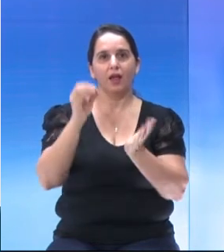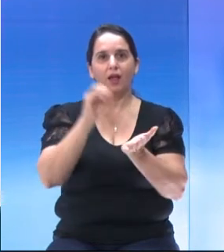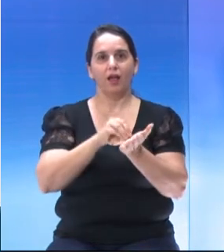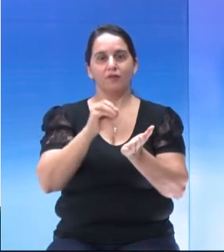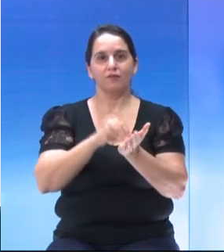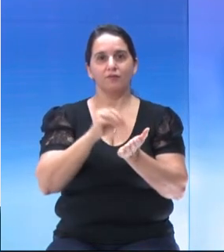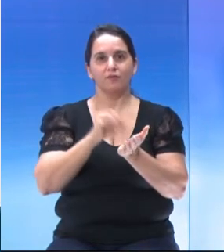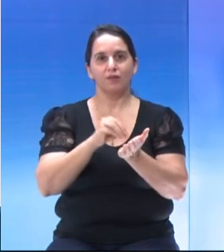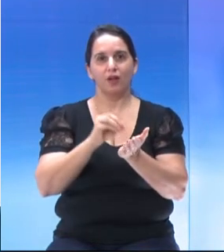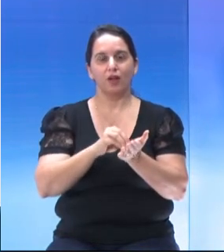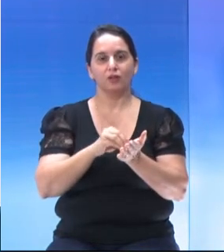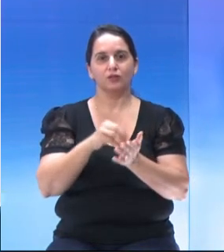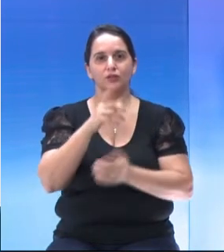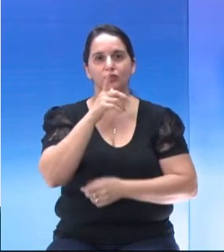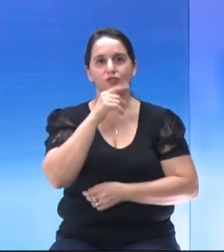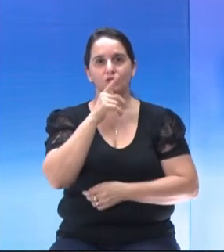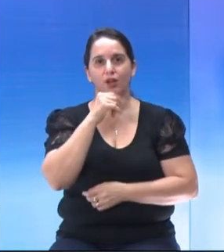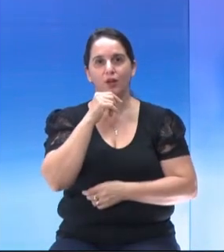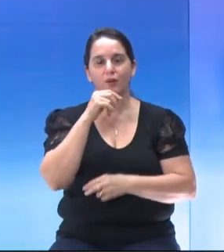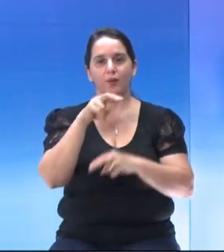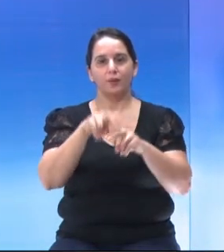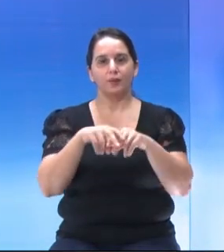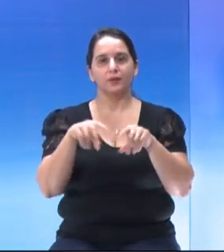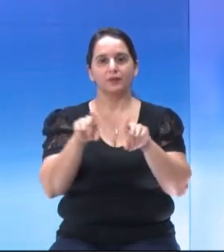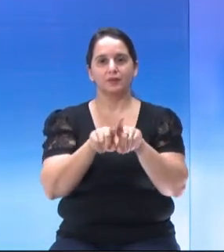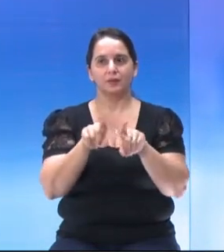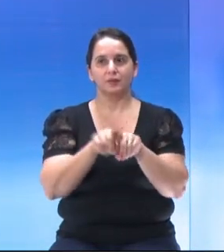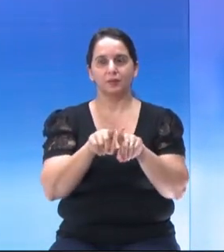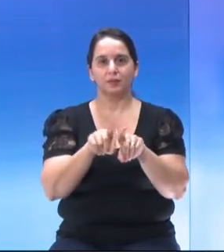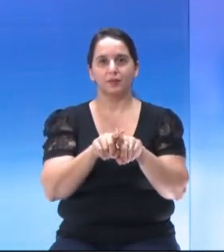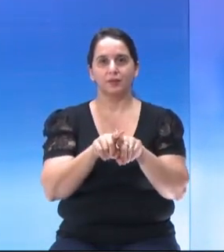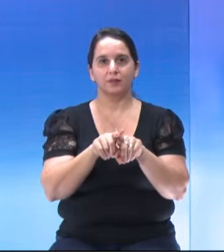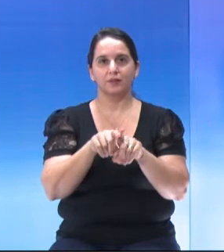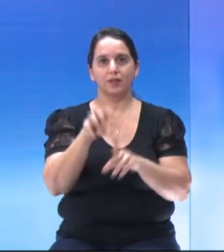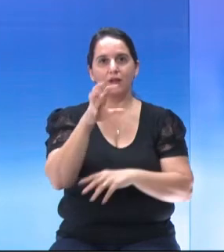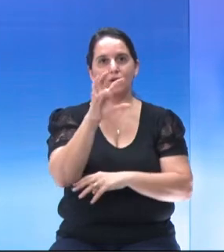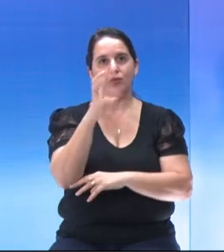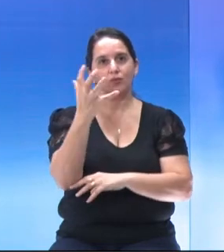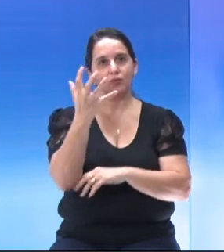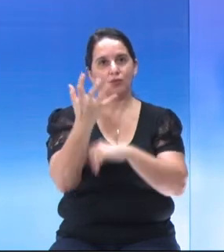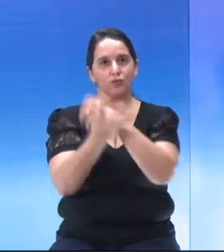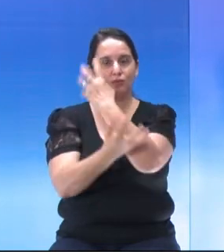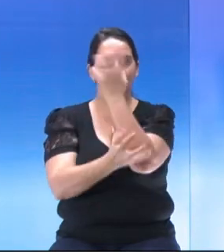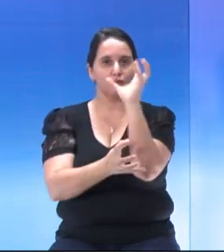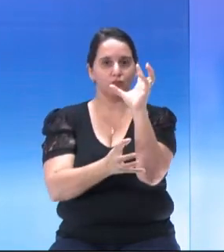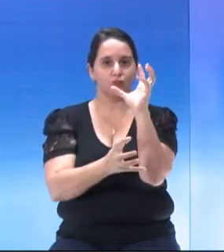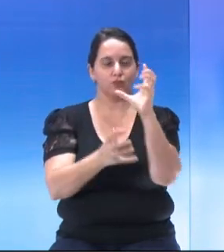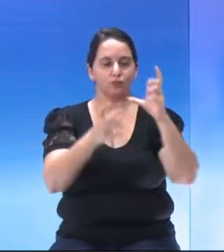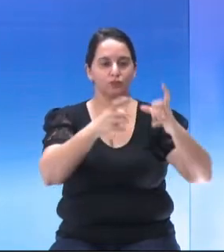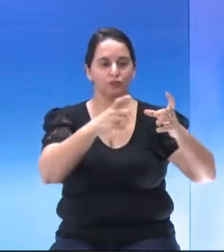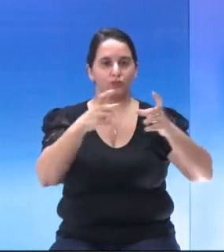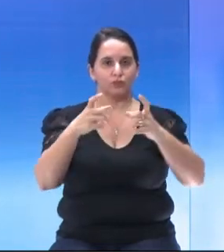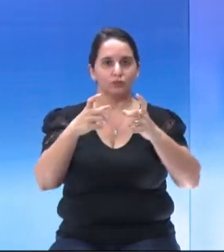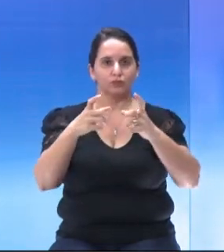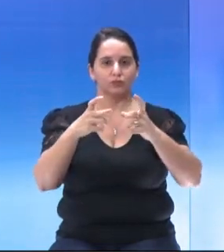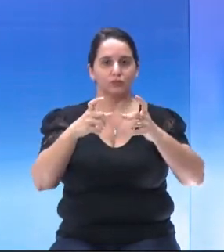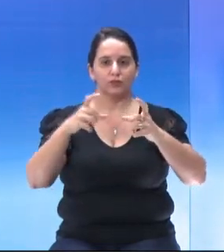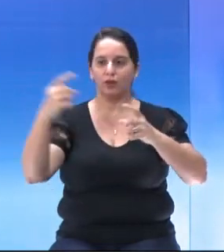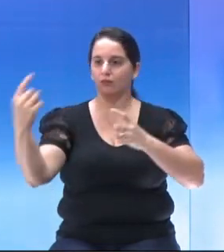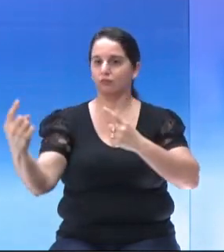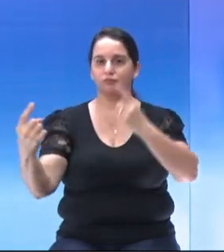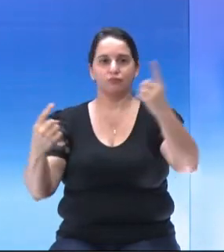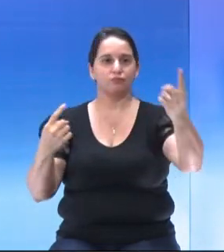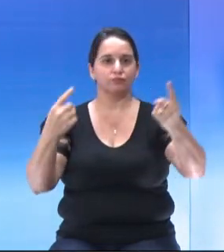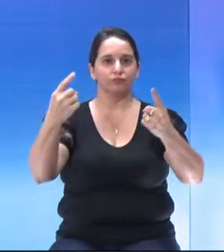de água. É por isso que a gente vai ver aqui gramínea, tá? Pequenos arbustos, e você vê que eles ficam espaçados, não é junto.